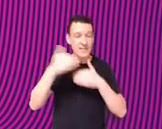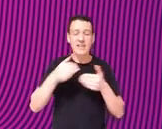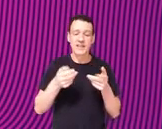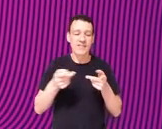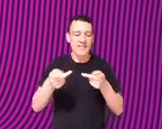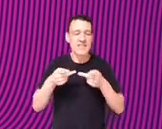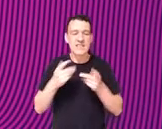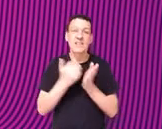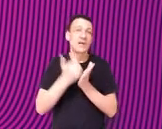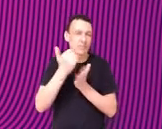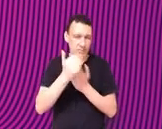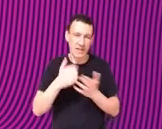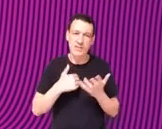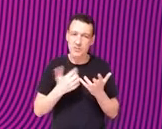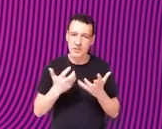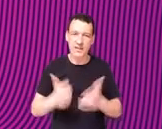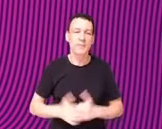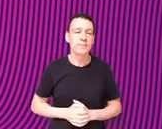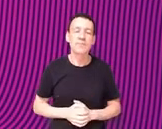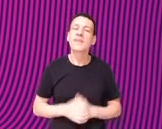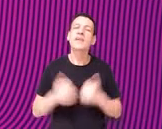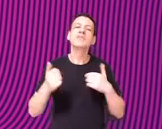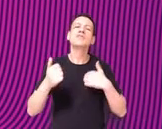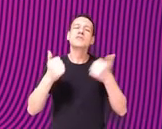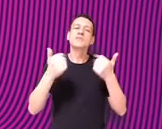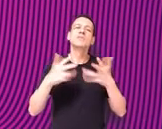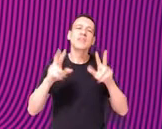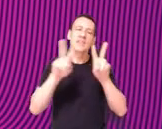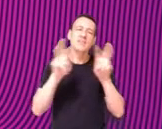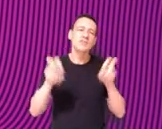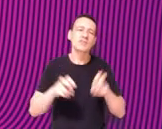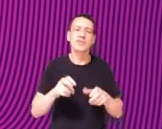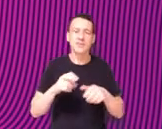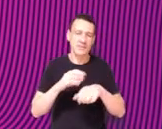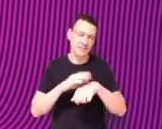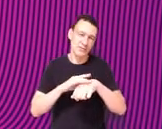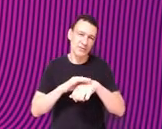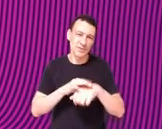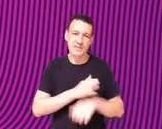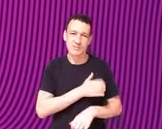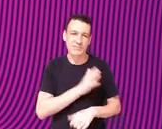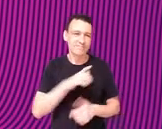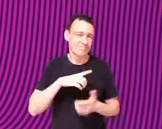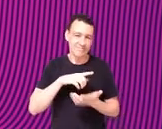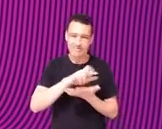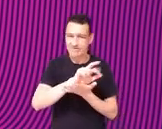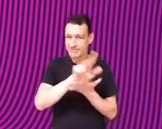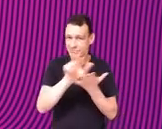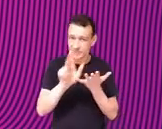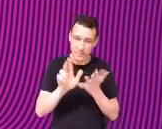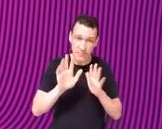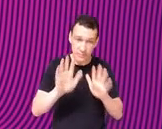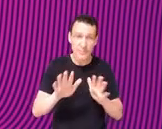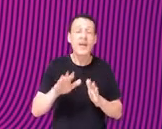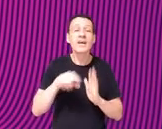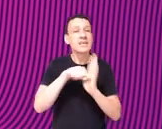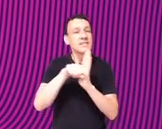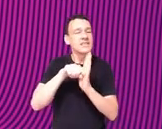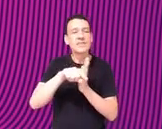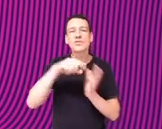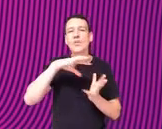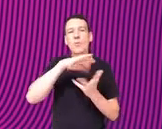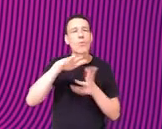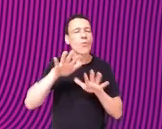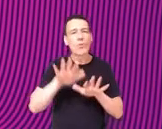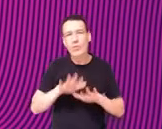falar de doenças cardiovasculares, a causa número 1 de mortalidade e morbilidade a nível mundial,